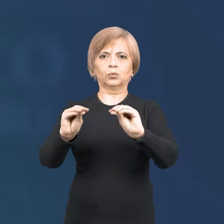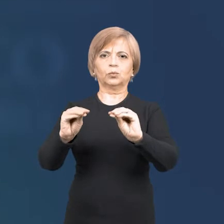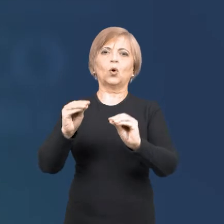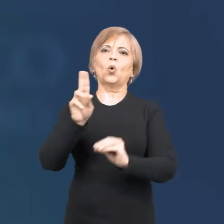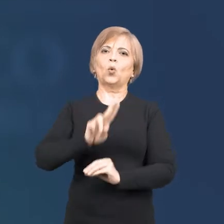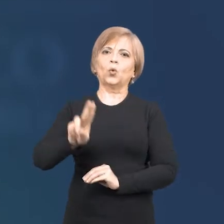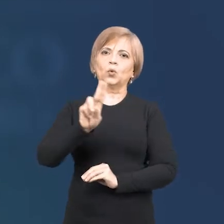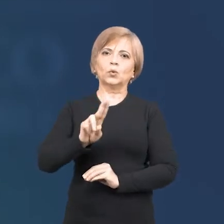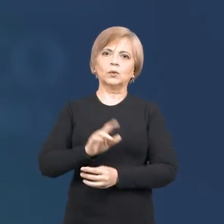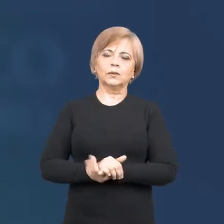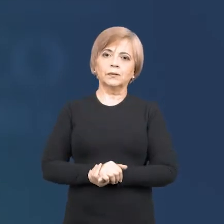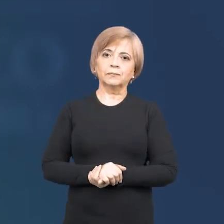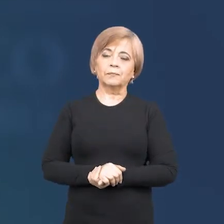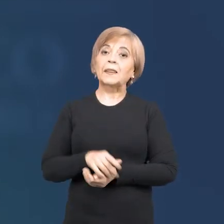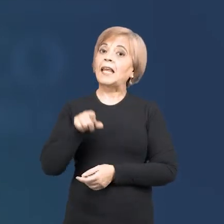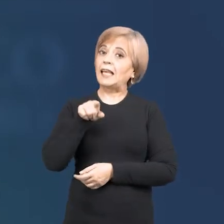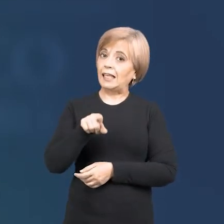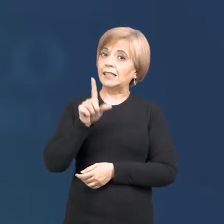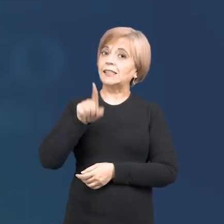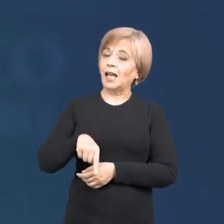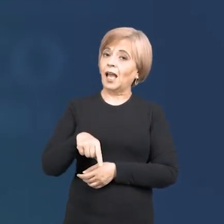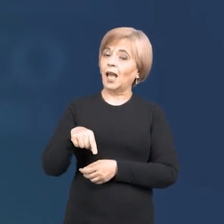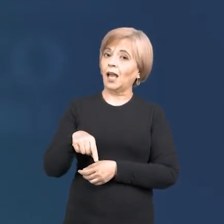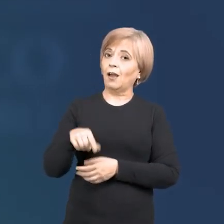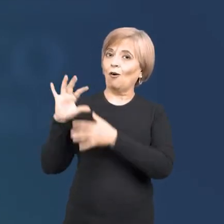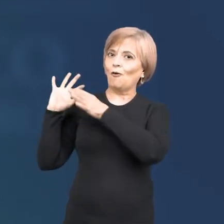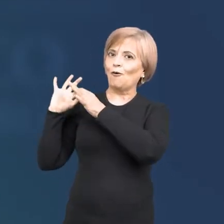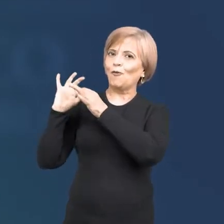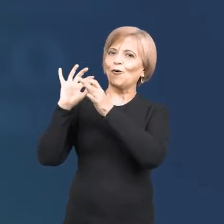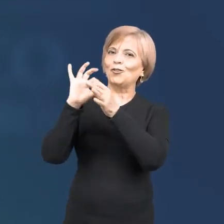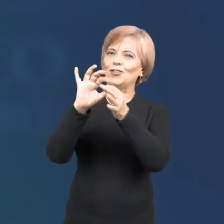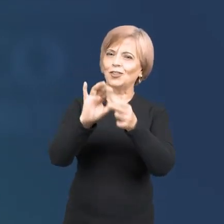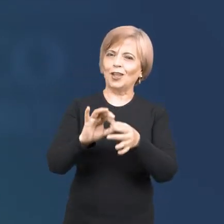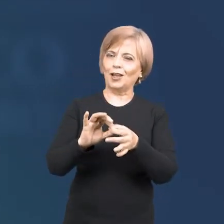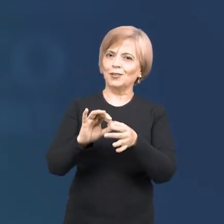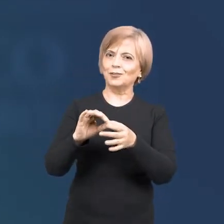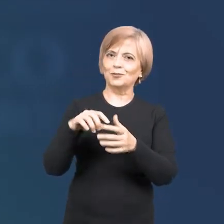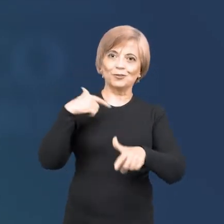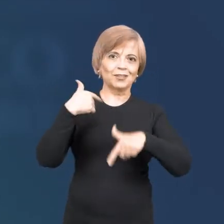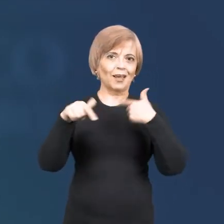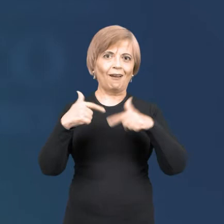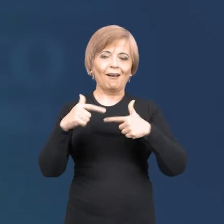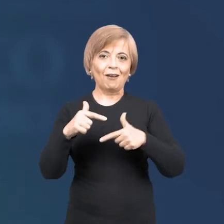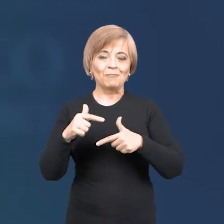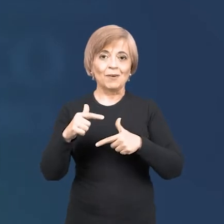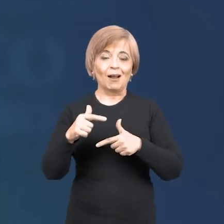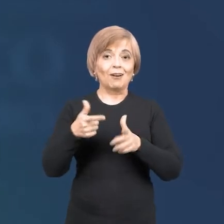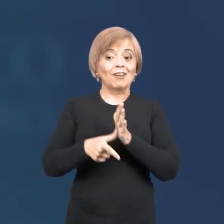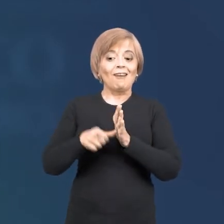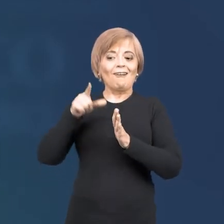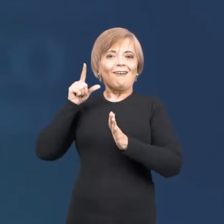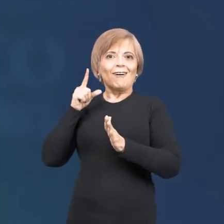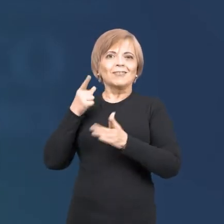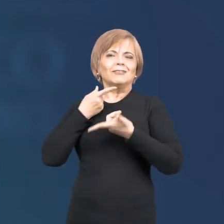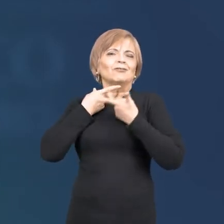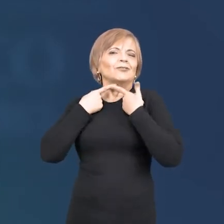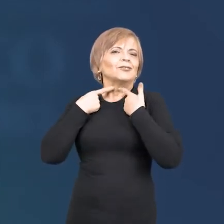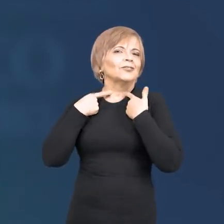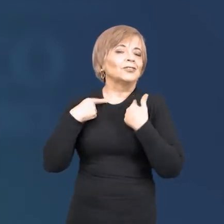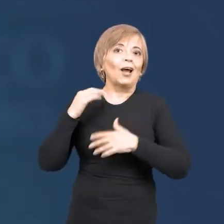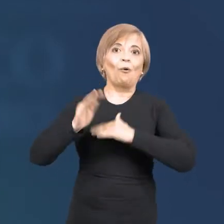certo modo, esse é o cenário de eficiência, né, desejado tanto pelos órgãos diretivos da instituição,